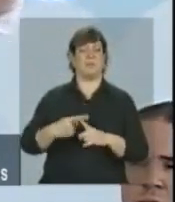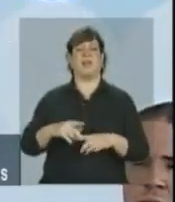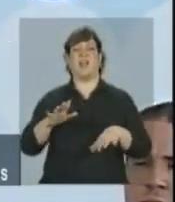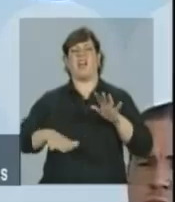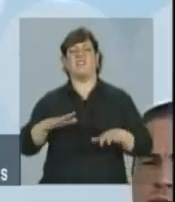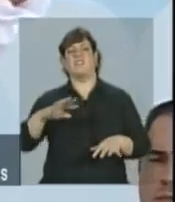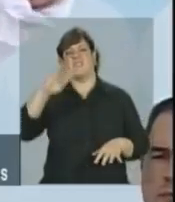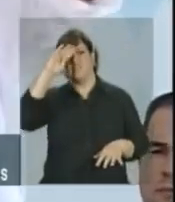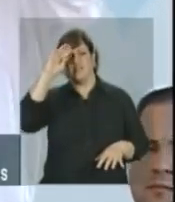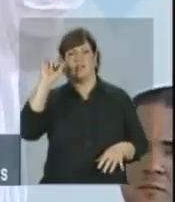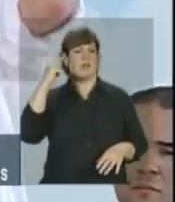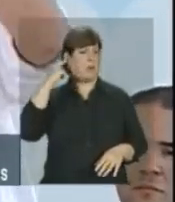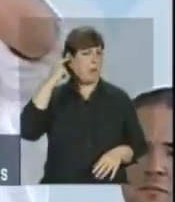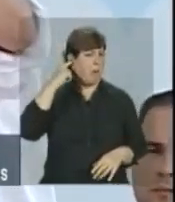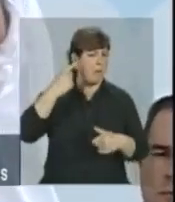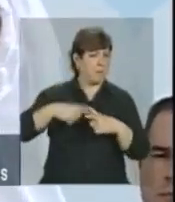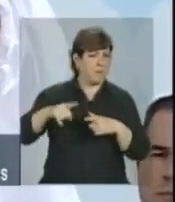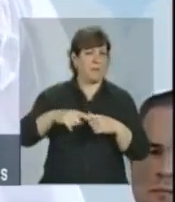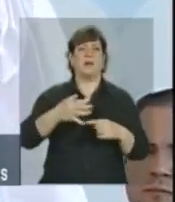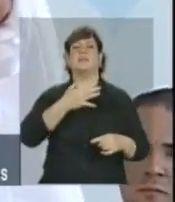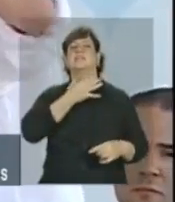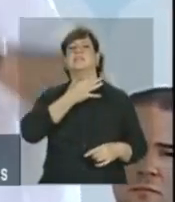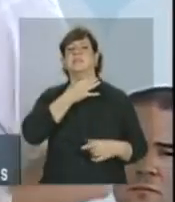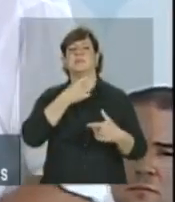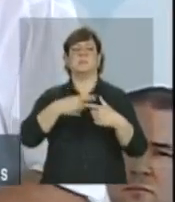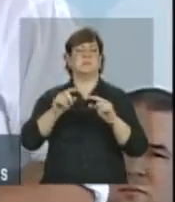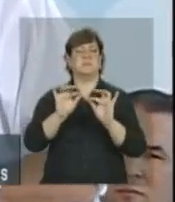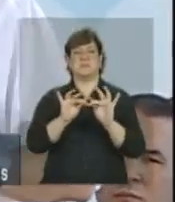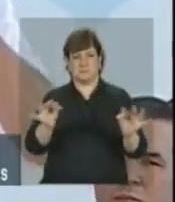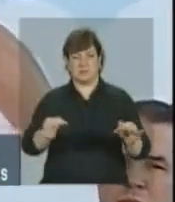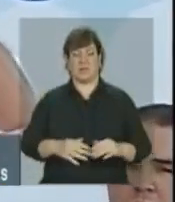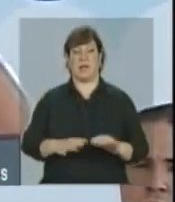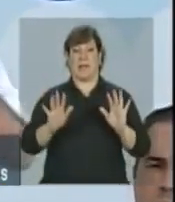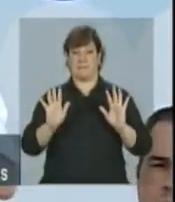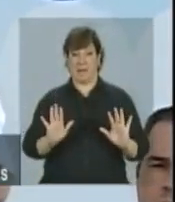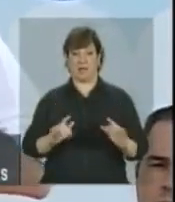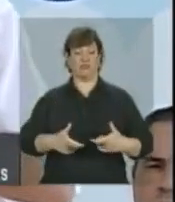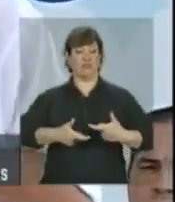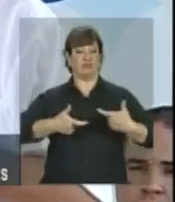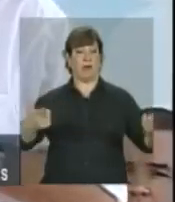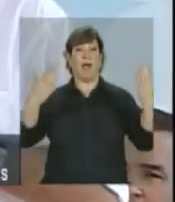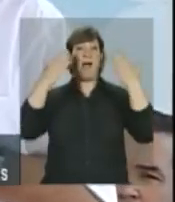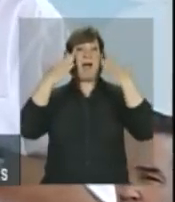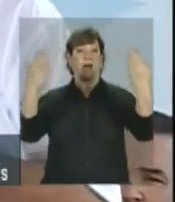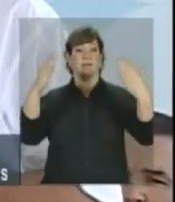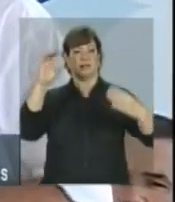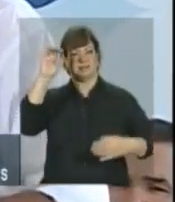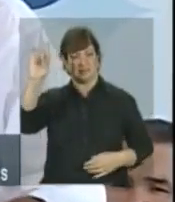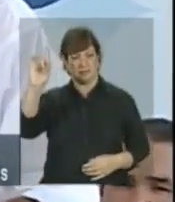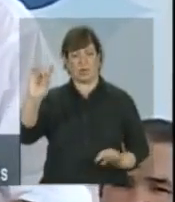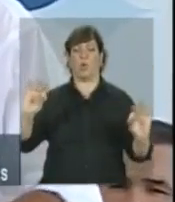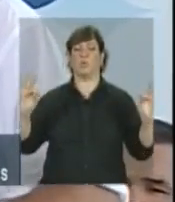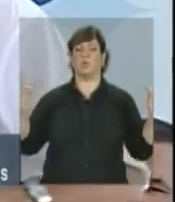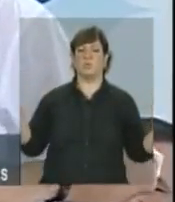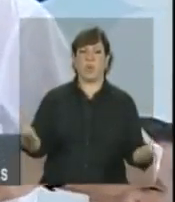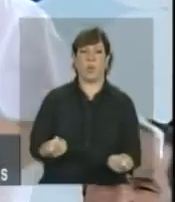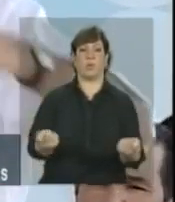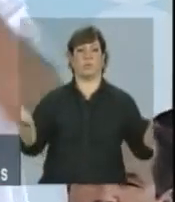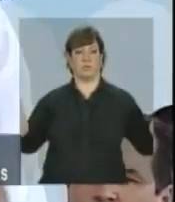criança até hoje, otite, amidalite, esses ites que dão por aí. Mas, graças a Deus, eu, com todas as condições do